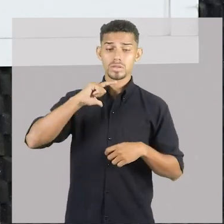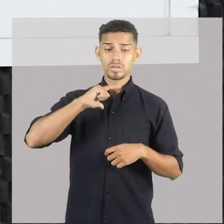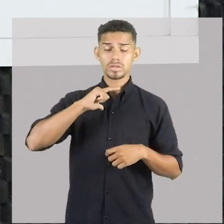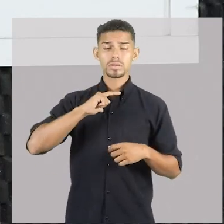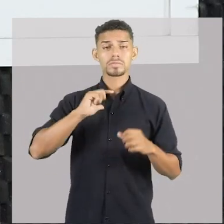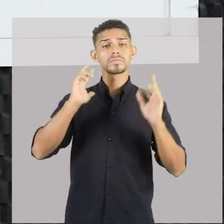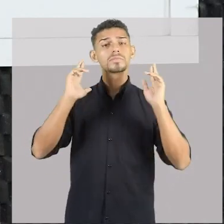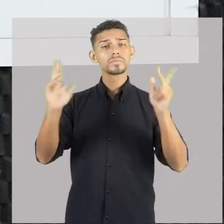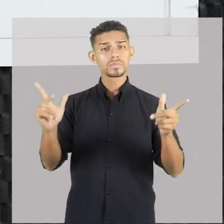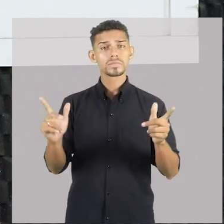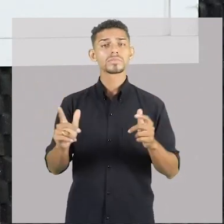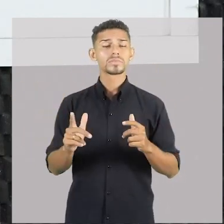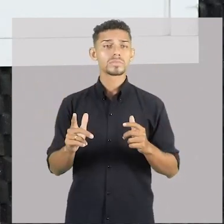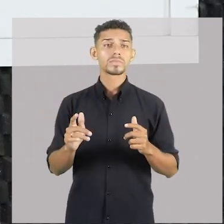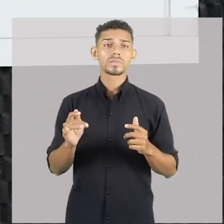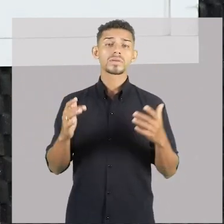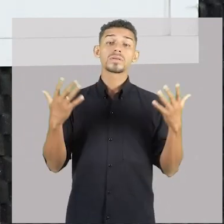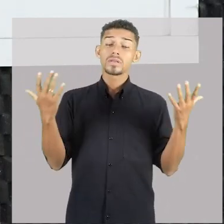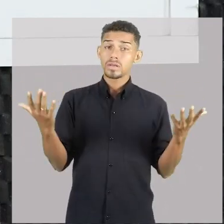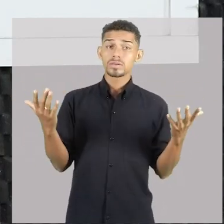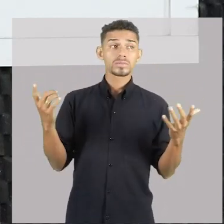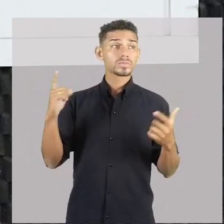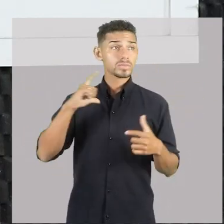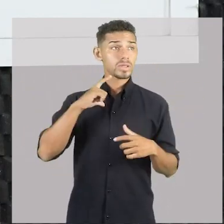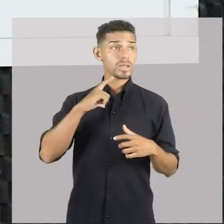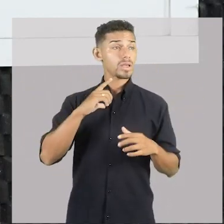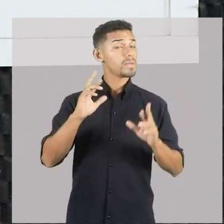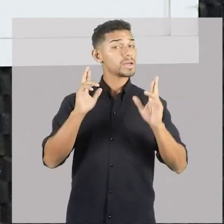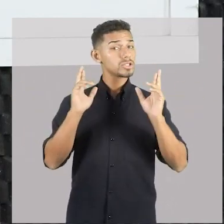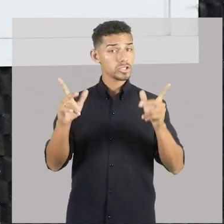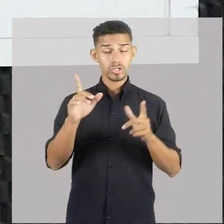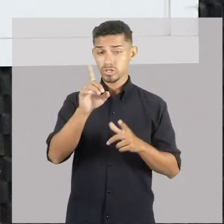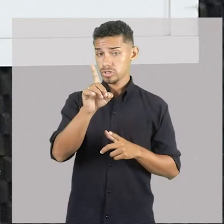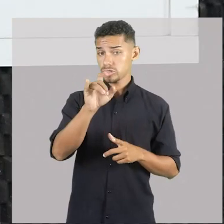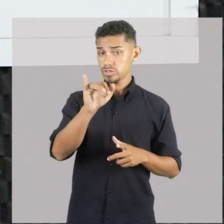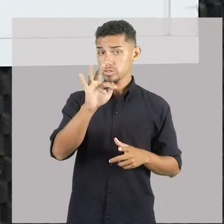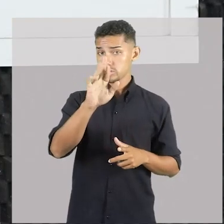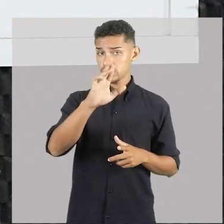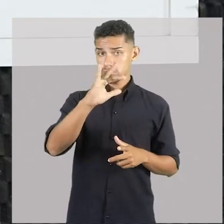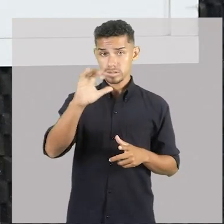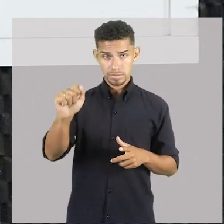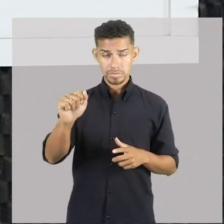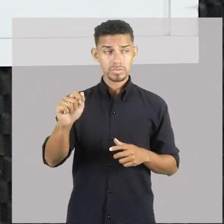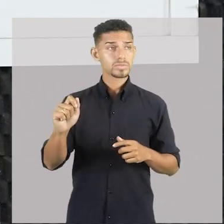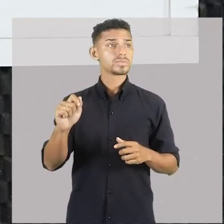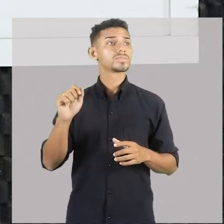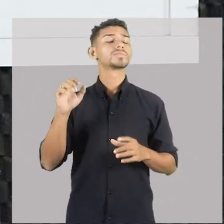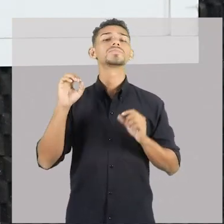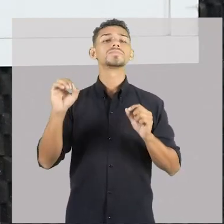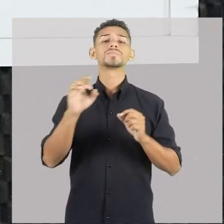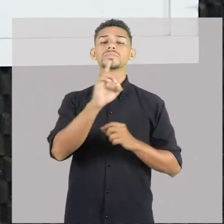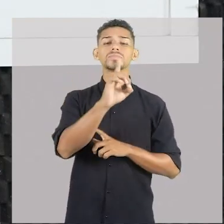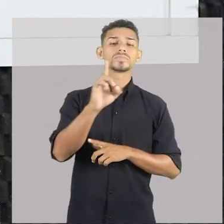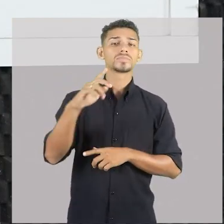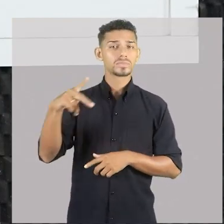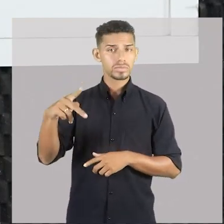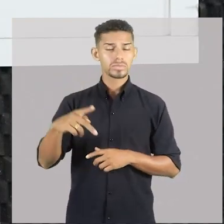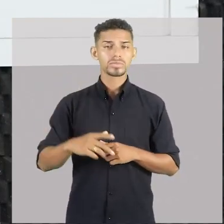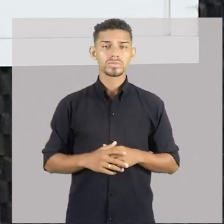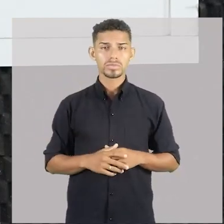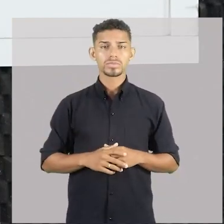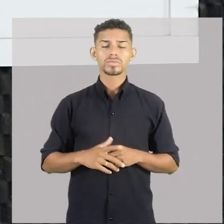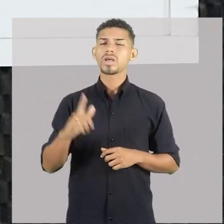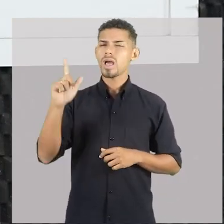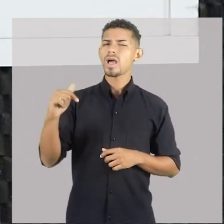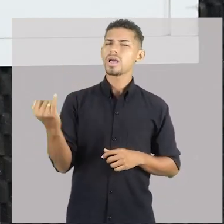potenciais diferentes. Então, aqui eu tenho uma diferença de potencial, que a gente chama de DDP, que